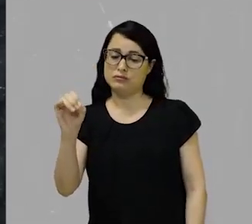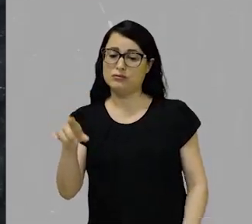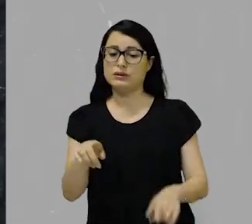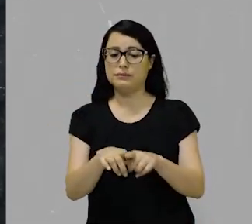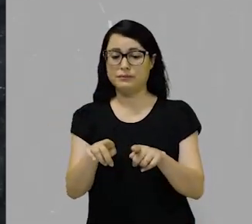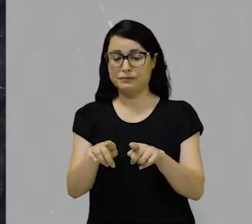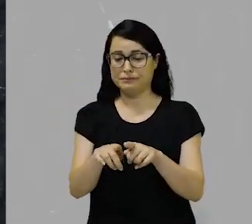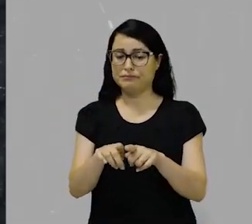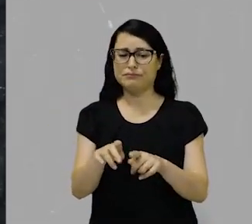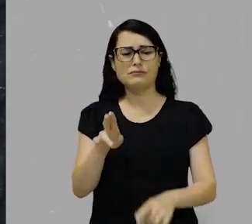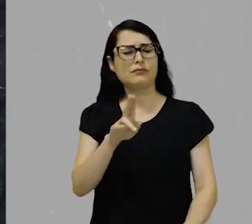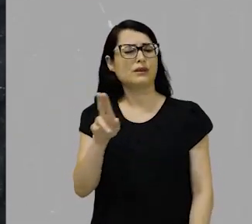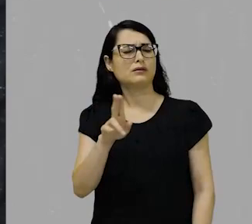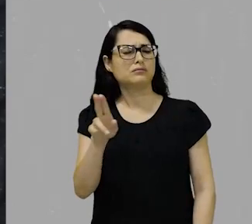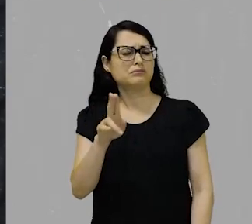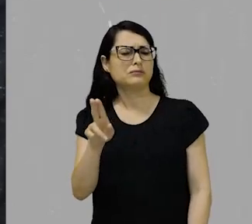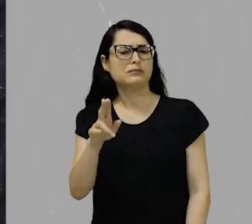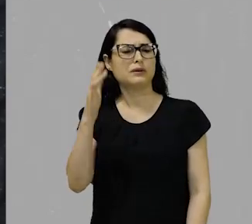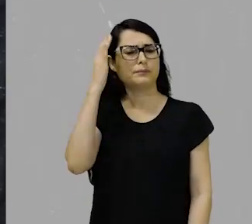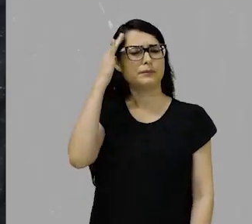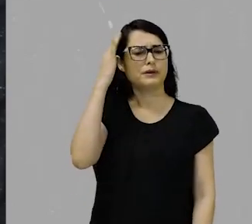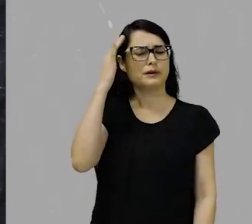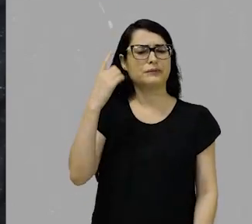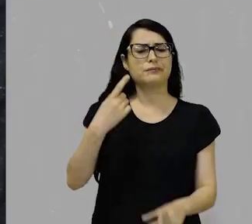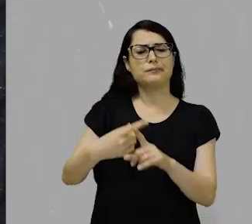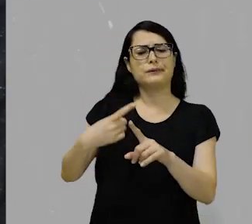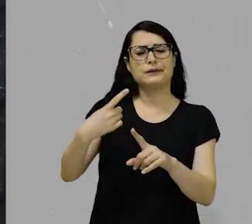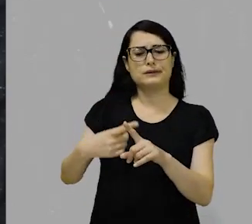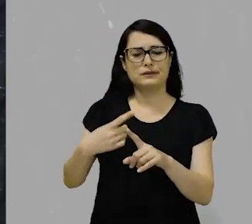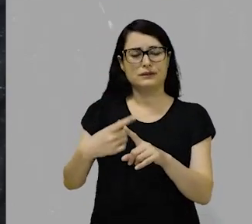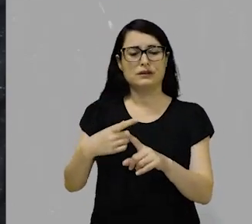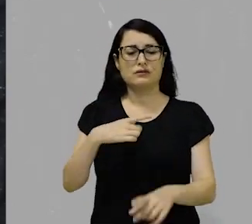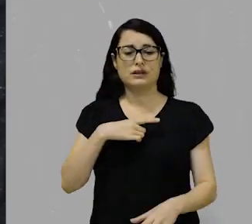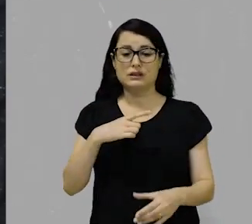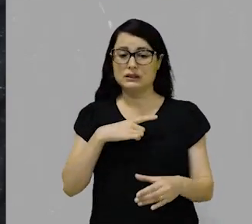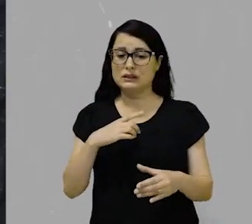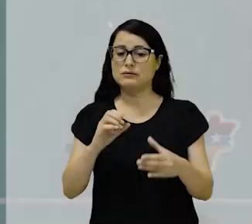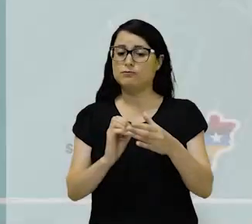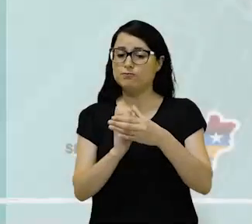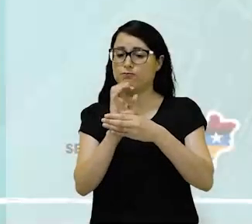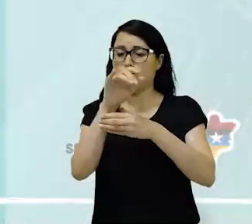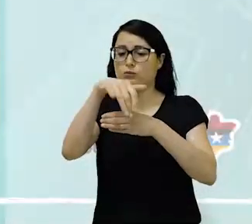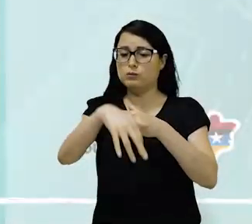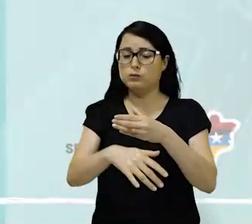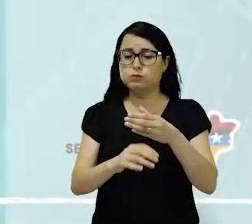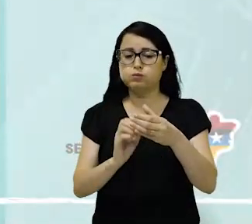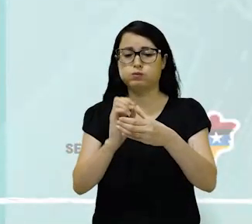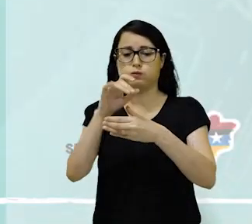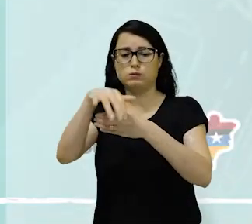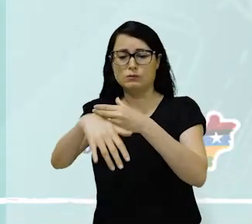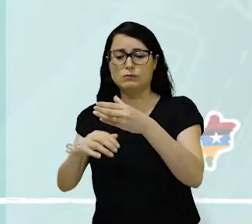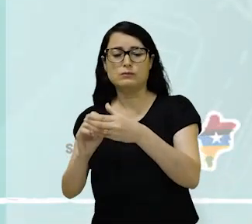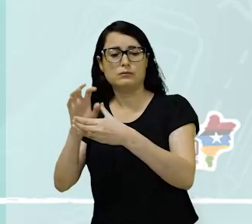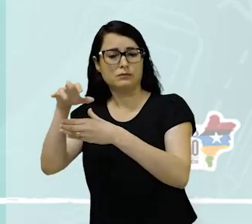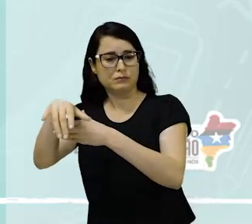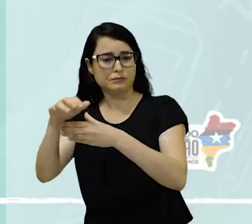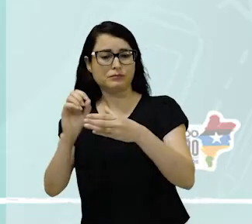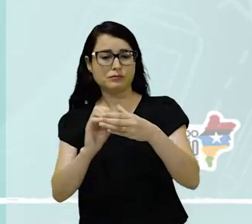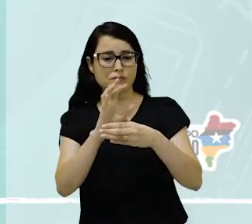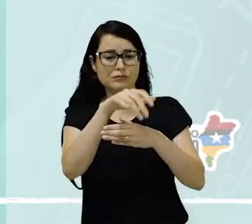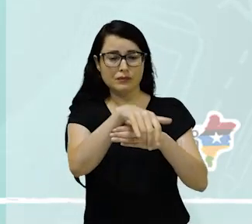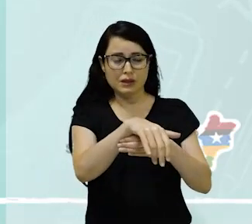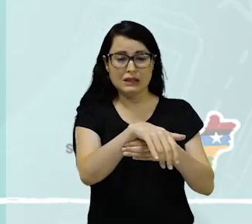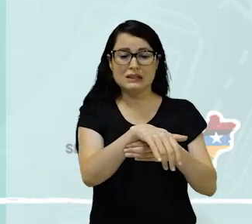entender por que tem esse nome, né? Porque tu vai ter o que ali muitos vulcões, né? Gente, essa região é considerada a região